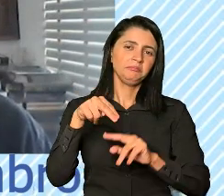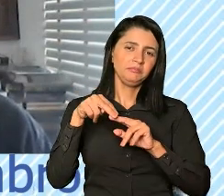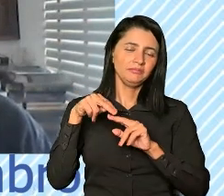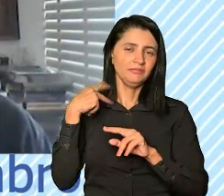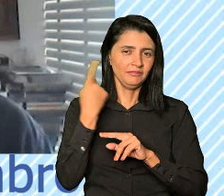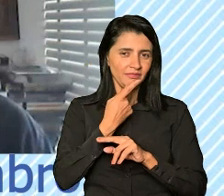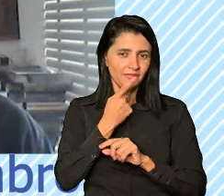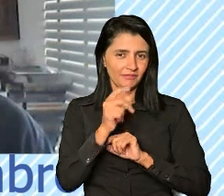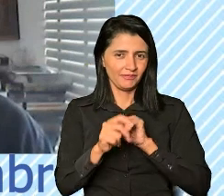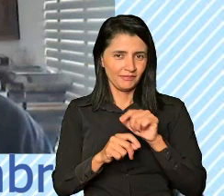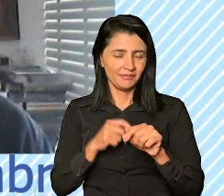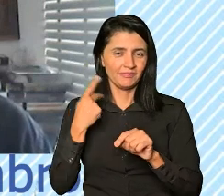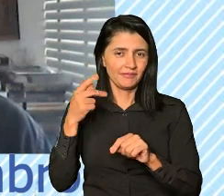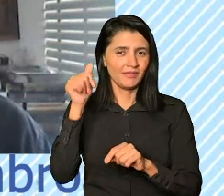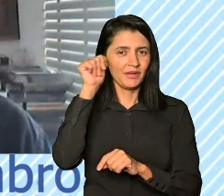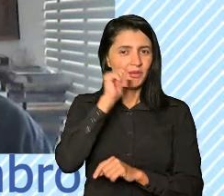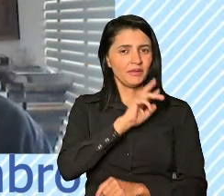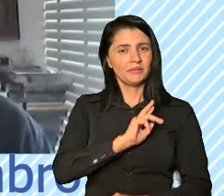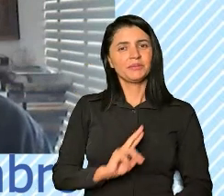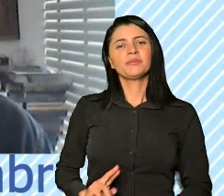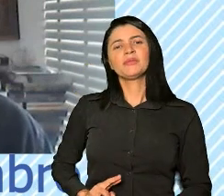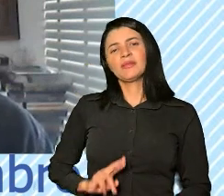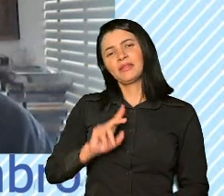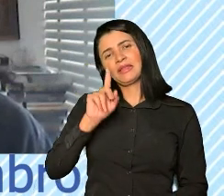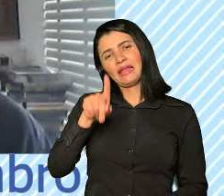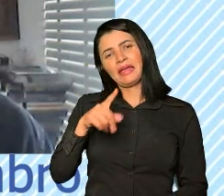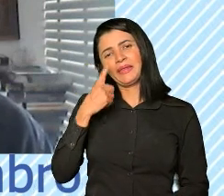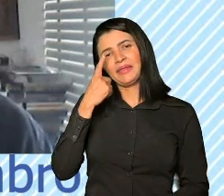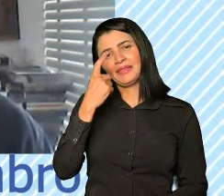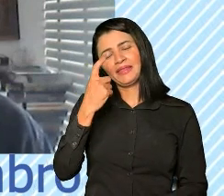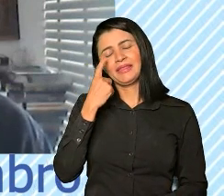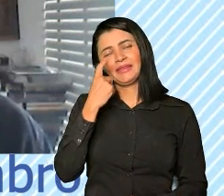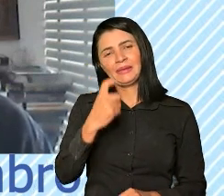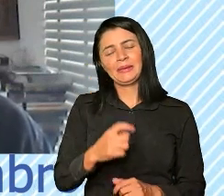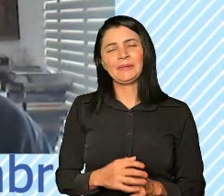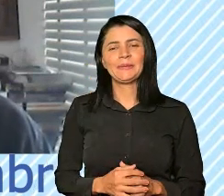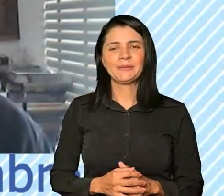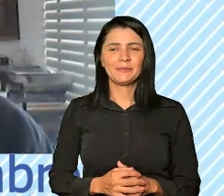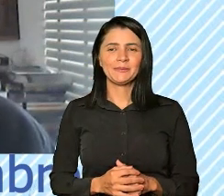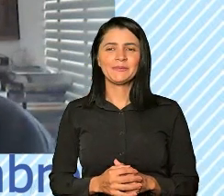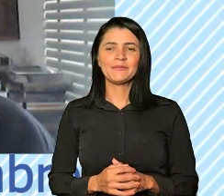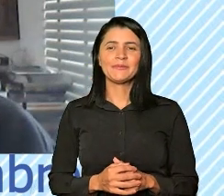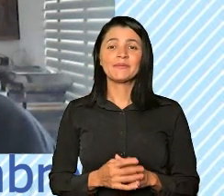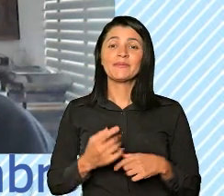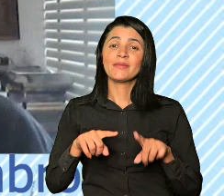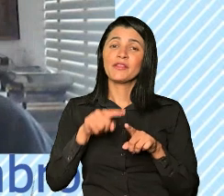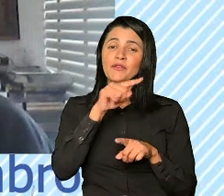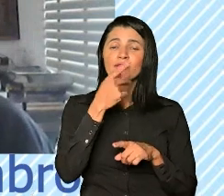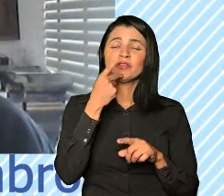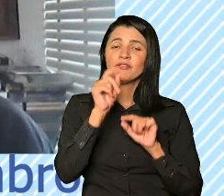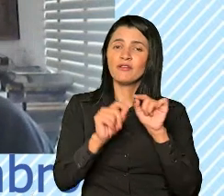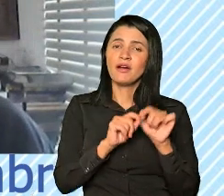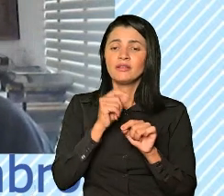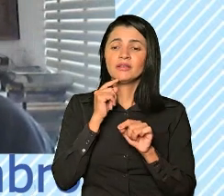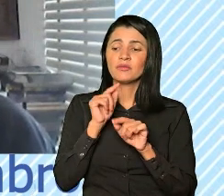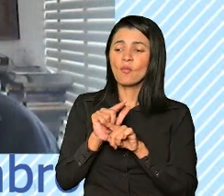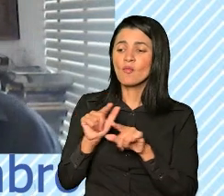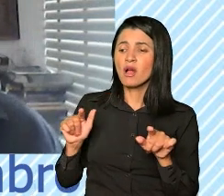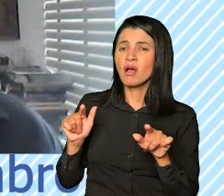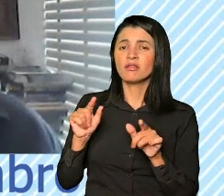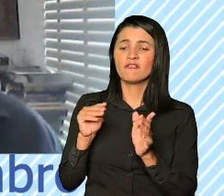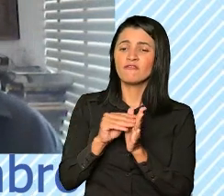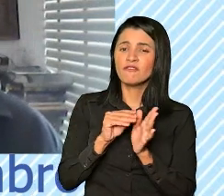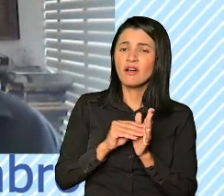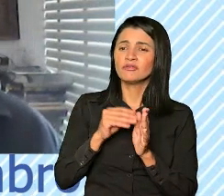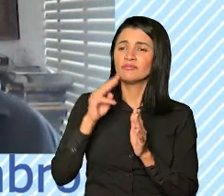está falando das mulheres republicanas, é muito interessante. E aí você fala dessas ausências, você termina